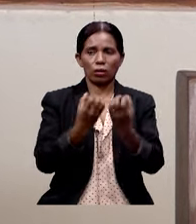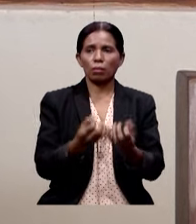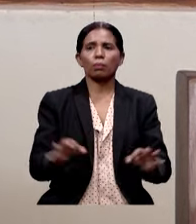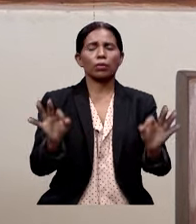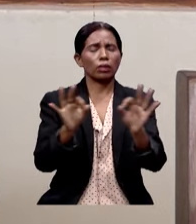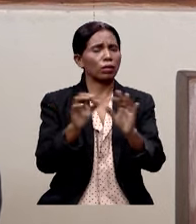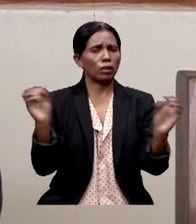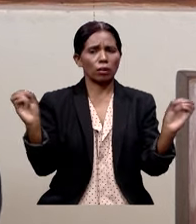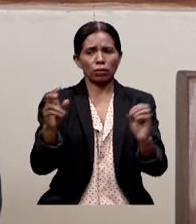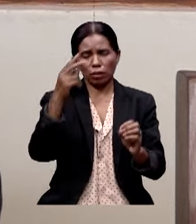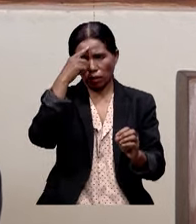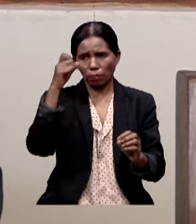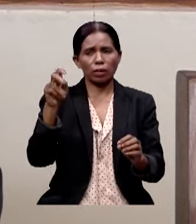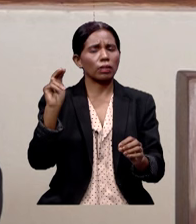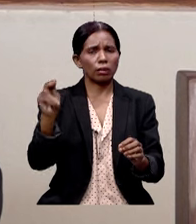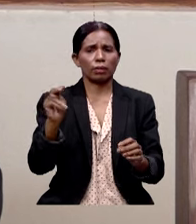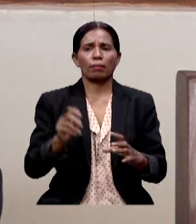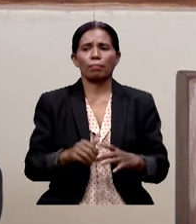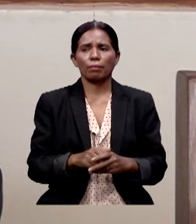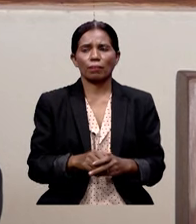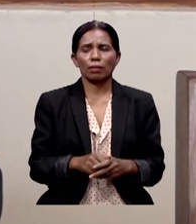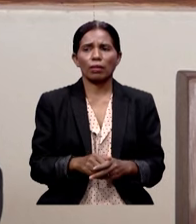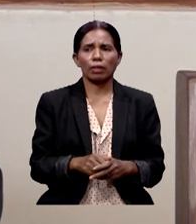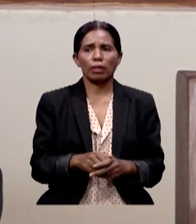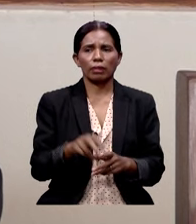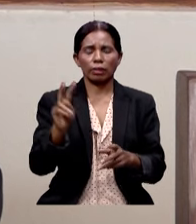os tamba det nia na sera nia